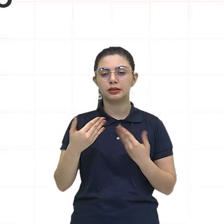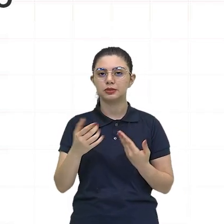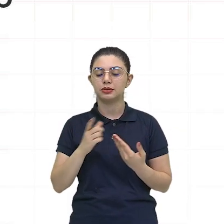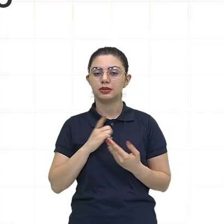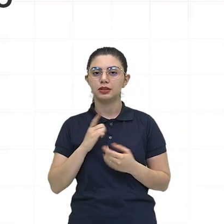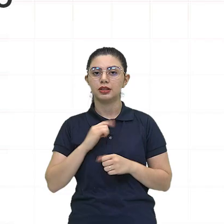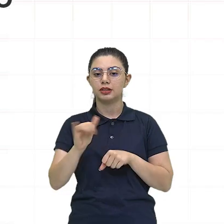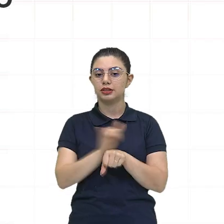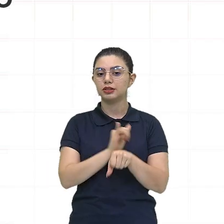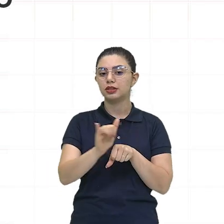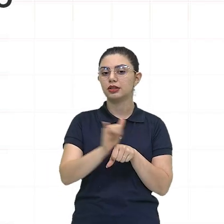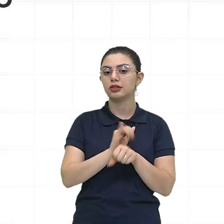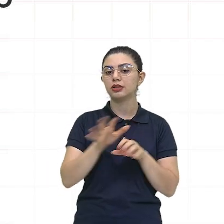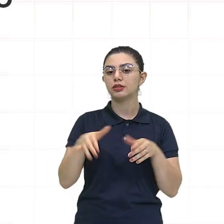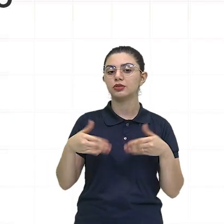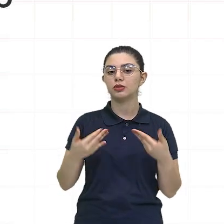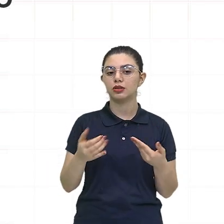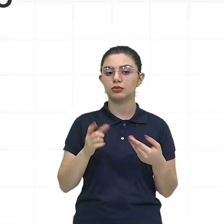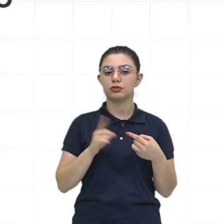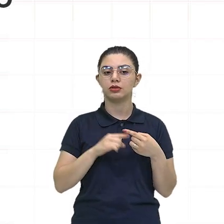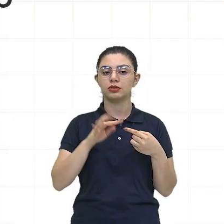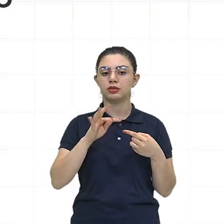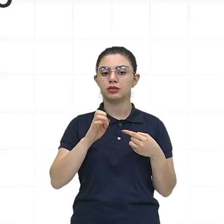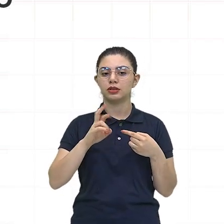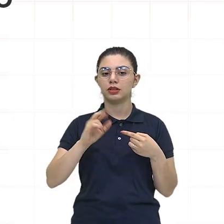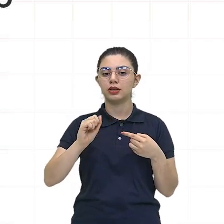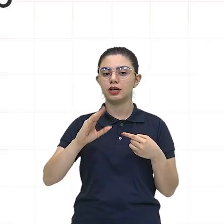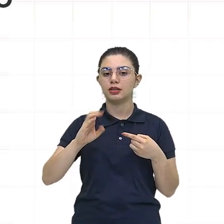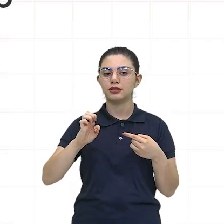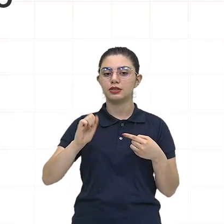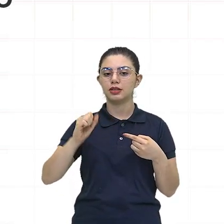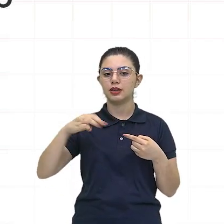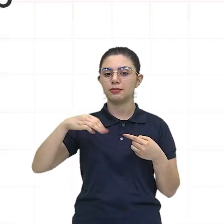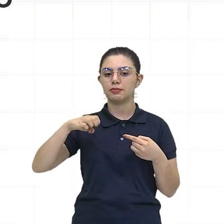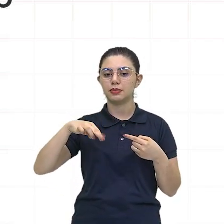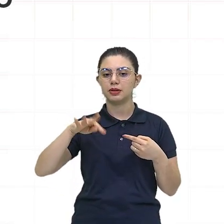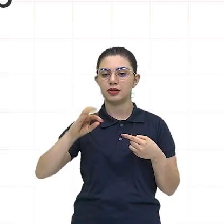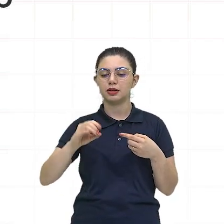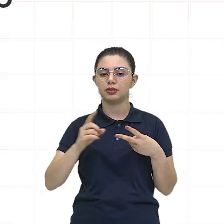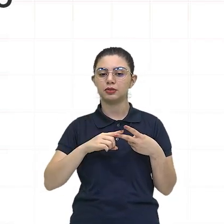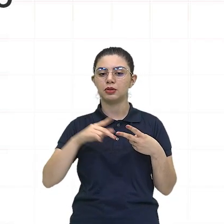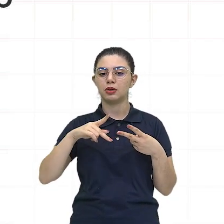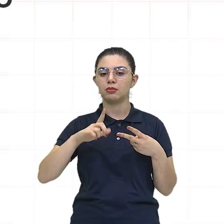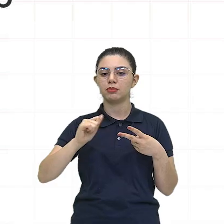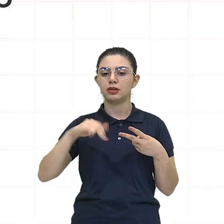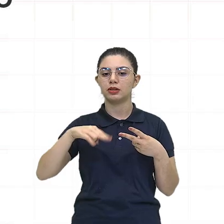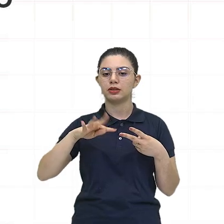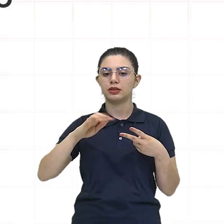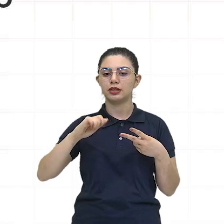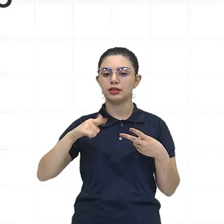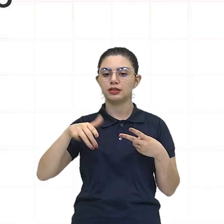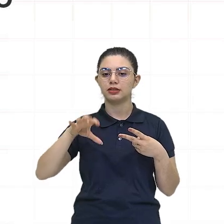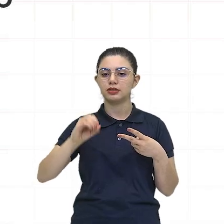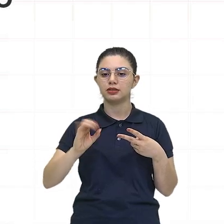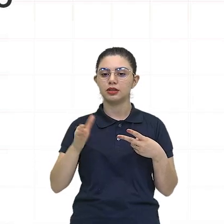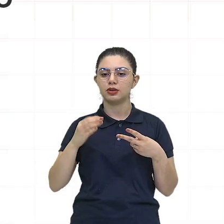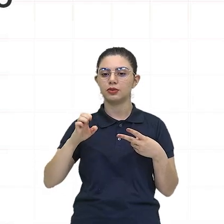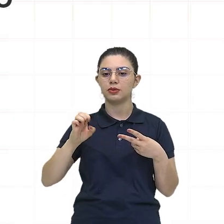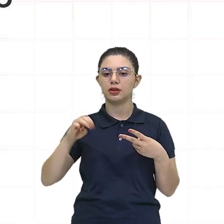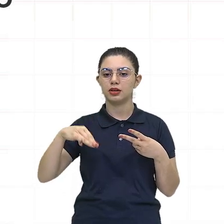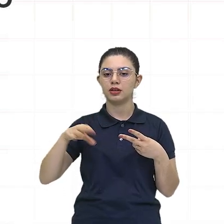técnicas, destacam-se ali o terraceamento, a plantação em curvas de nível e a rotação